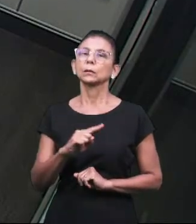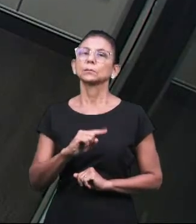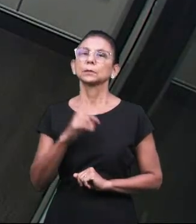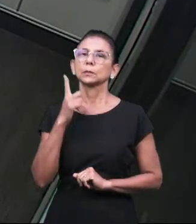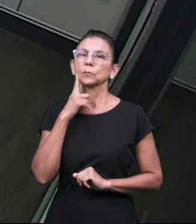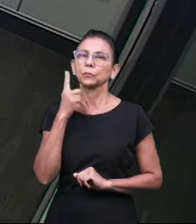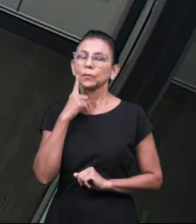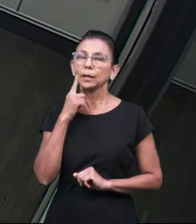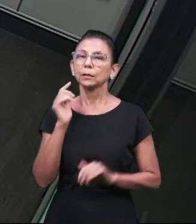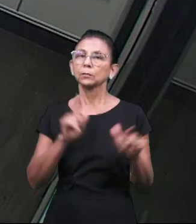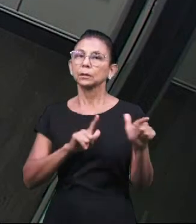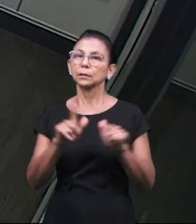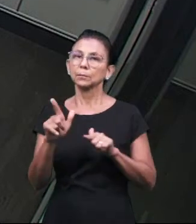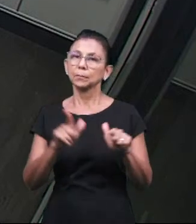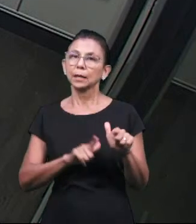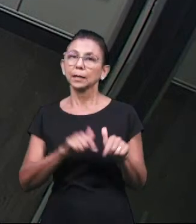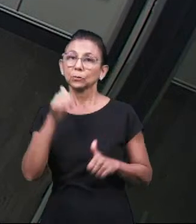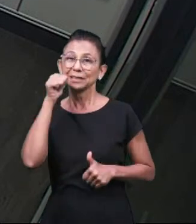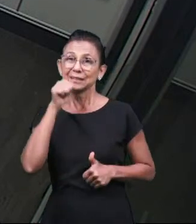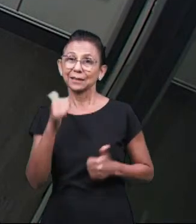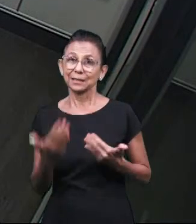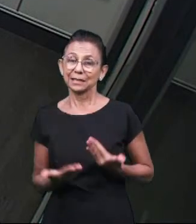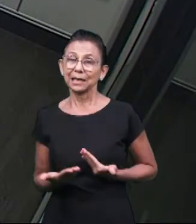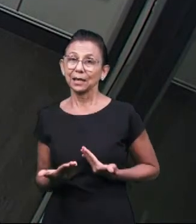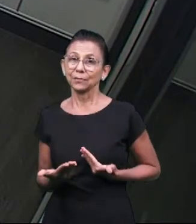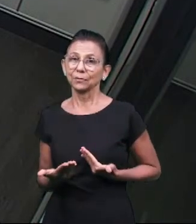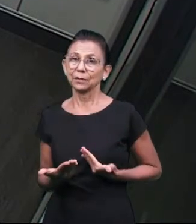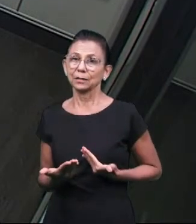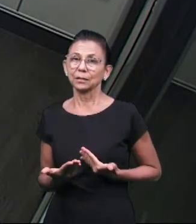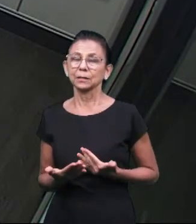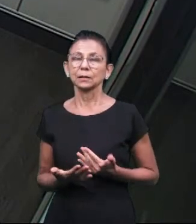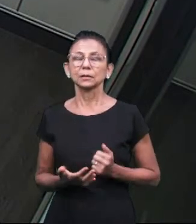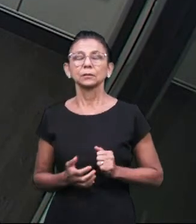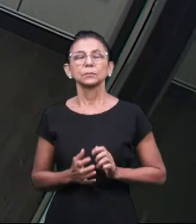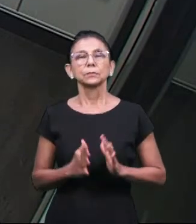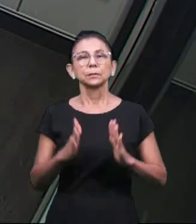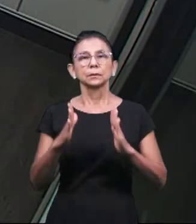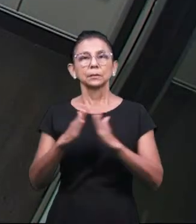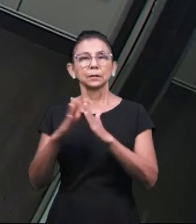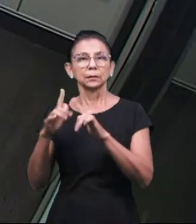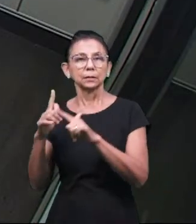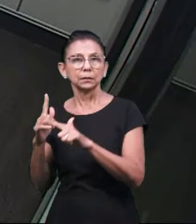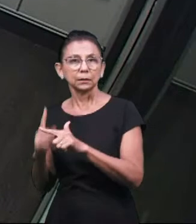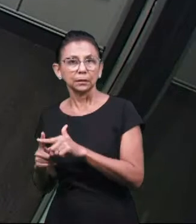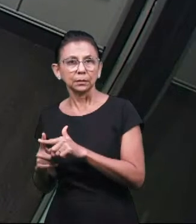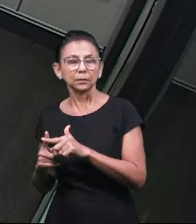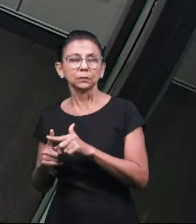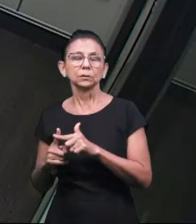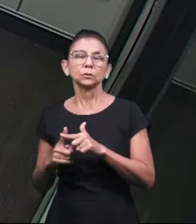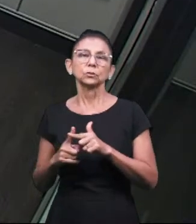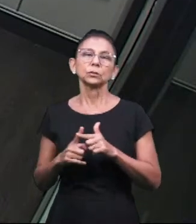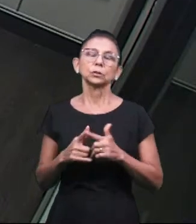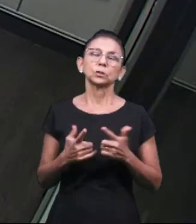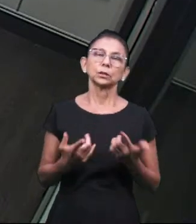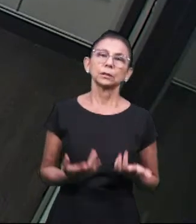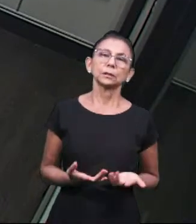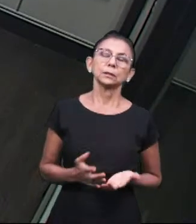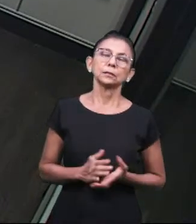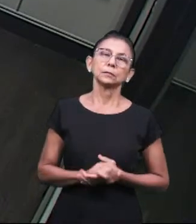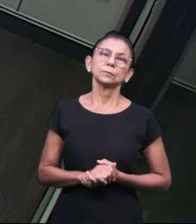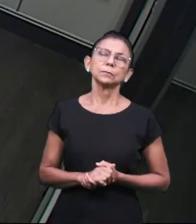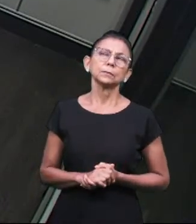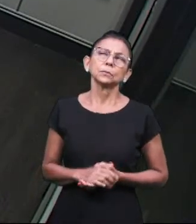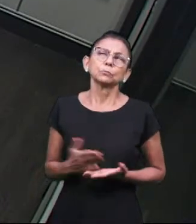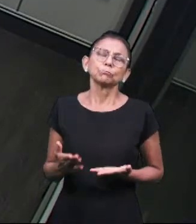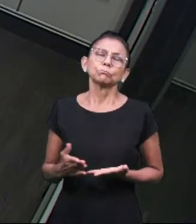dela, essa virtude aí não é simplesmente a virtude dela, mas